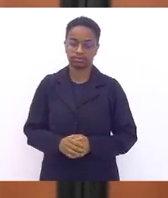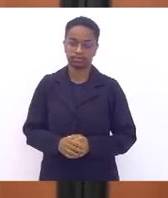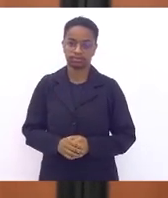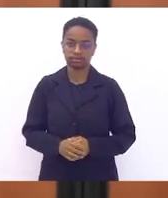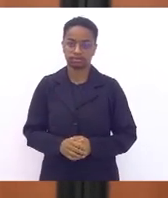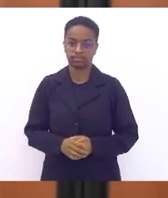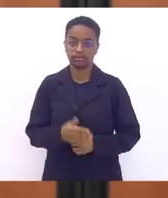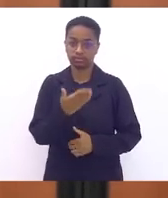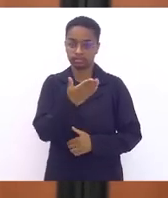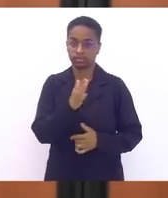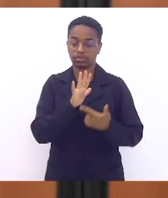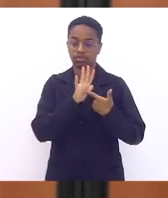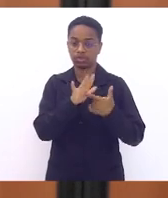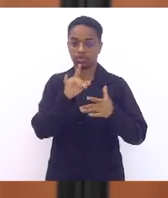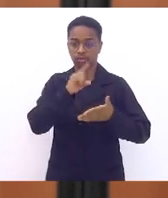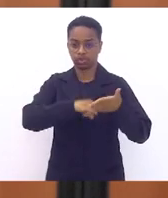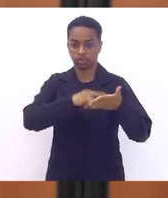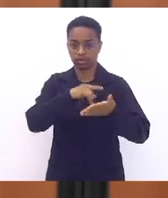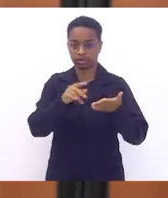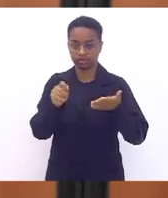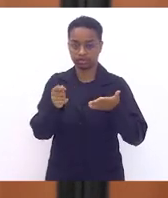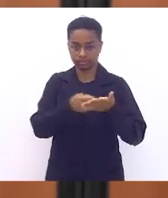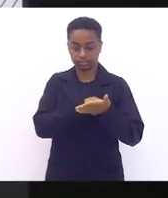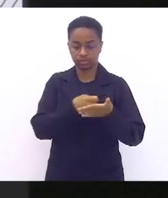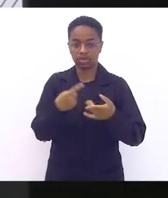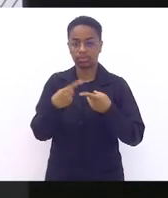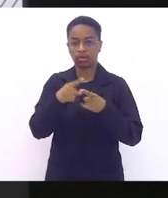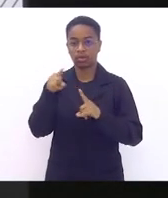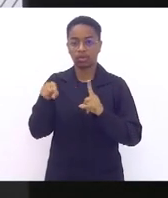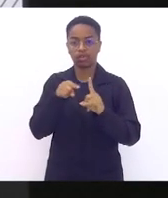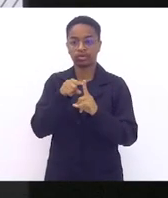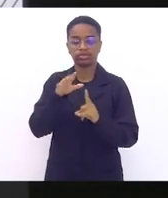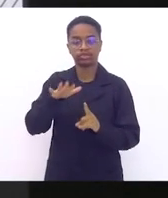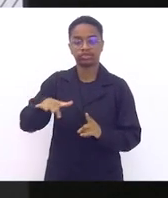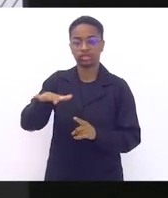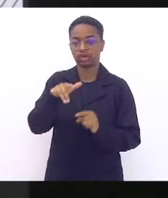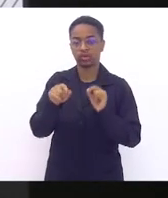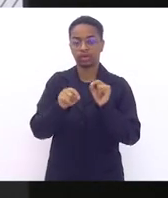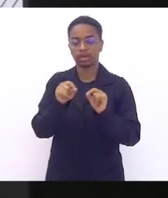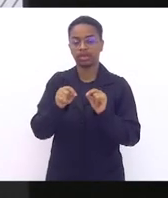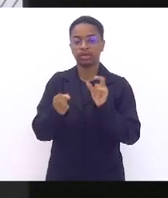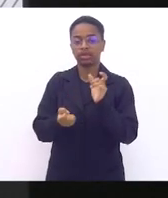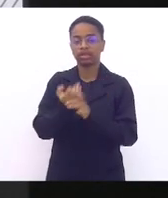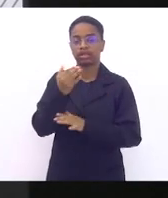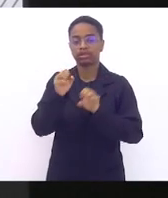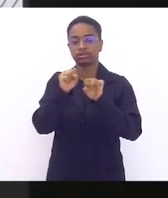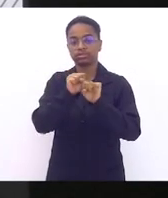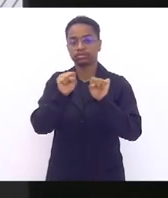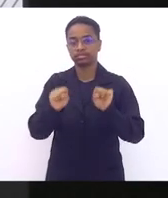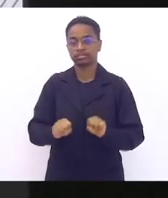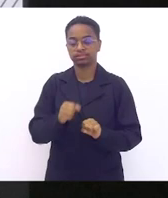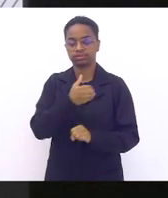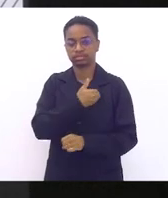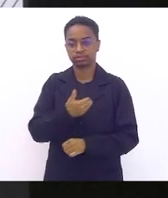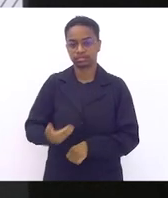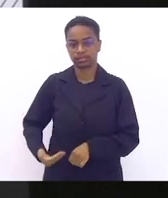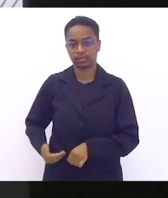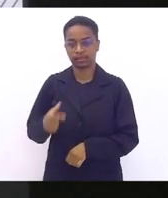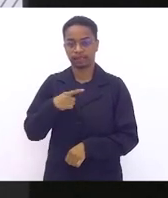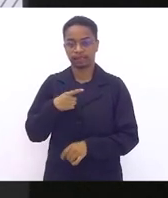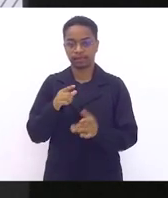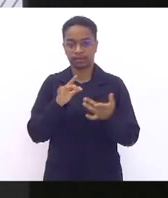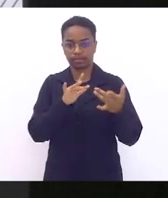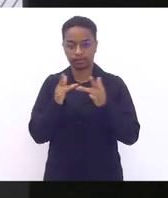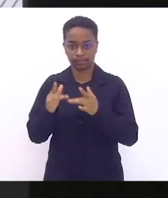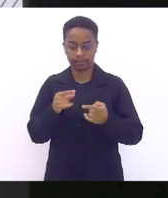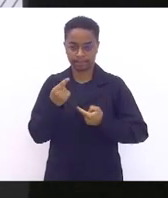Aqui é a assinatura do termo, né? O objetivo geral é estabelecer o sistema de governança que articule políticas de vigilância, atenção